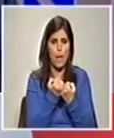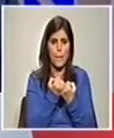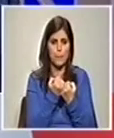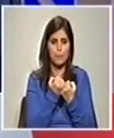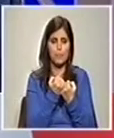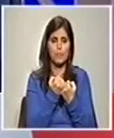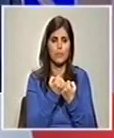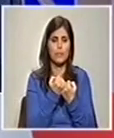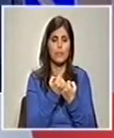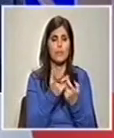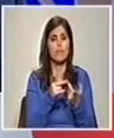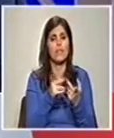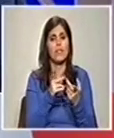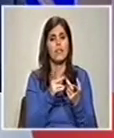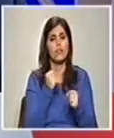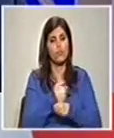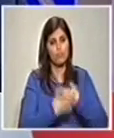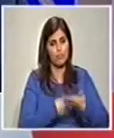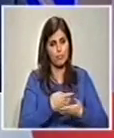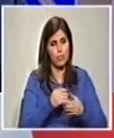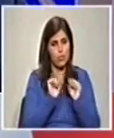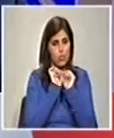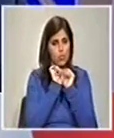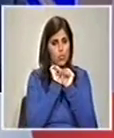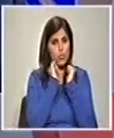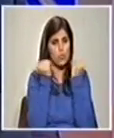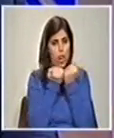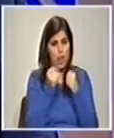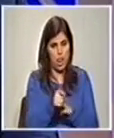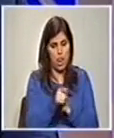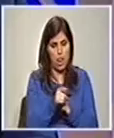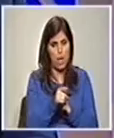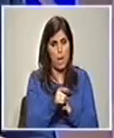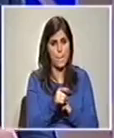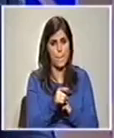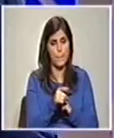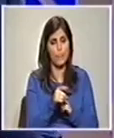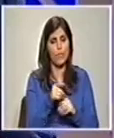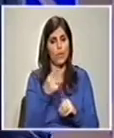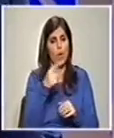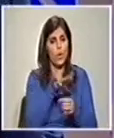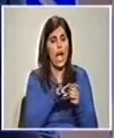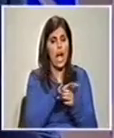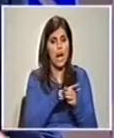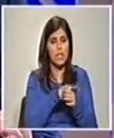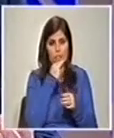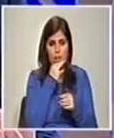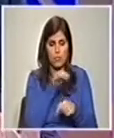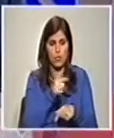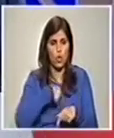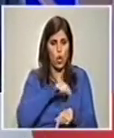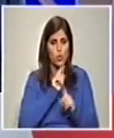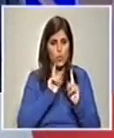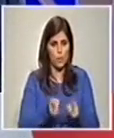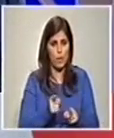na questão da intervenção social. Foi, aliás, a única dimensão que aqui foi referida. Nós começámos